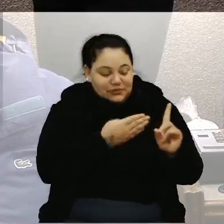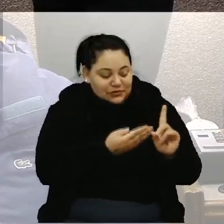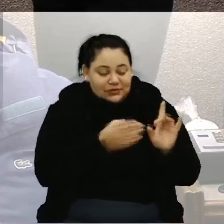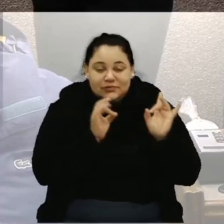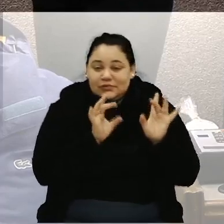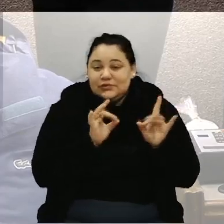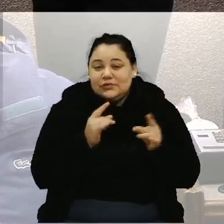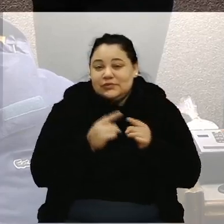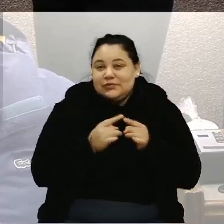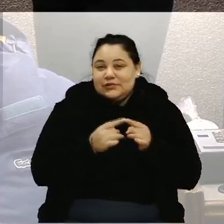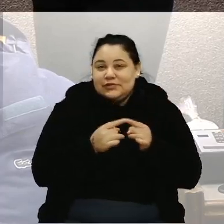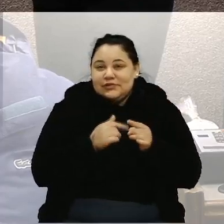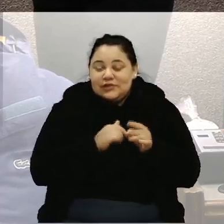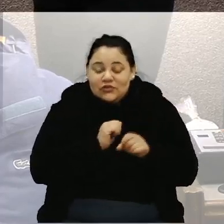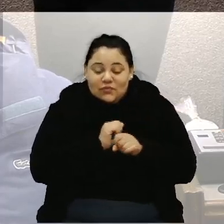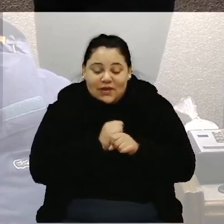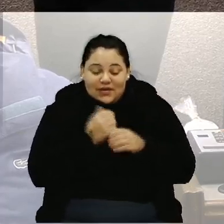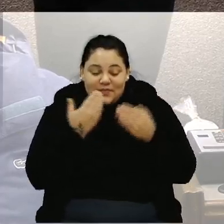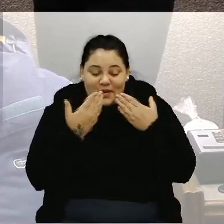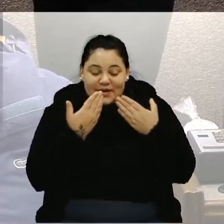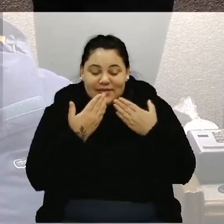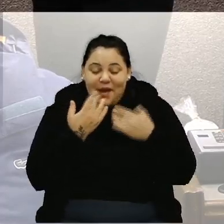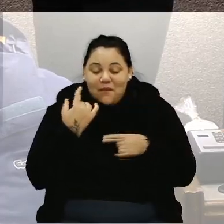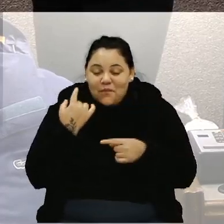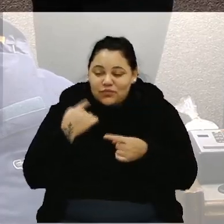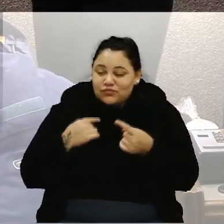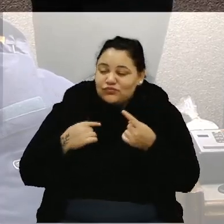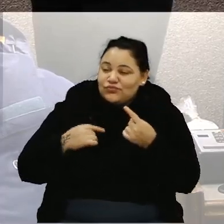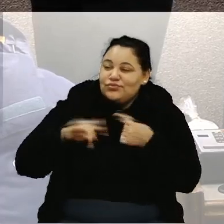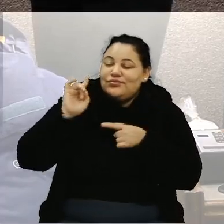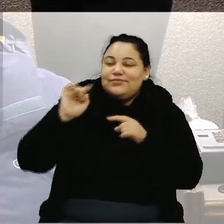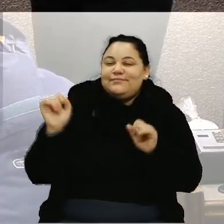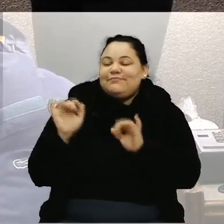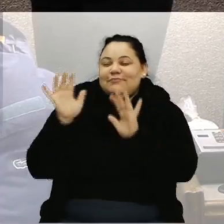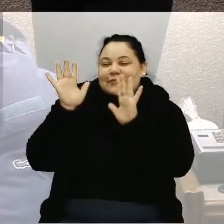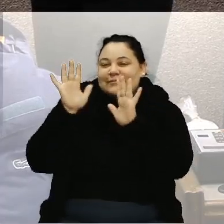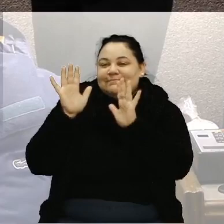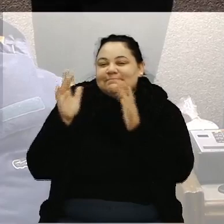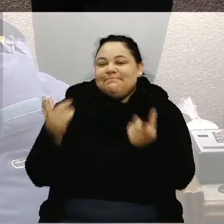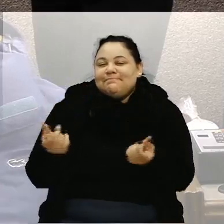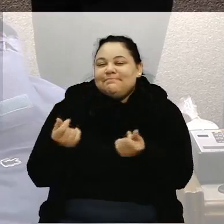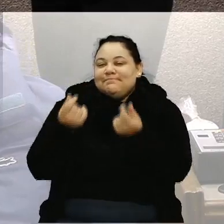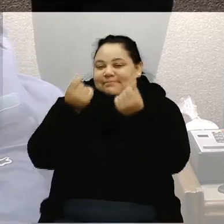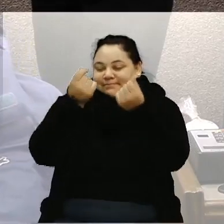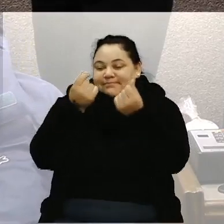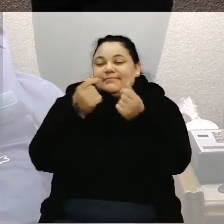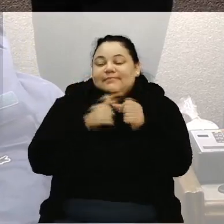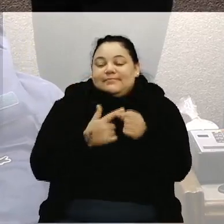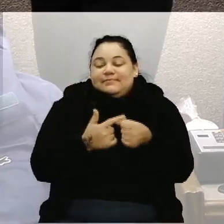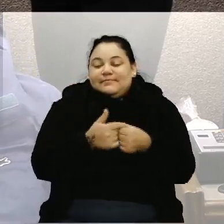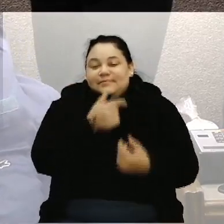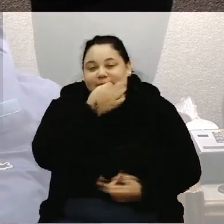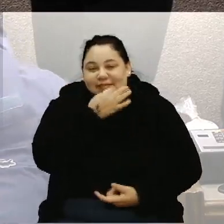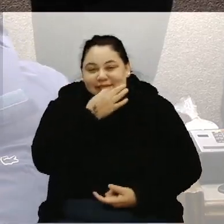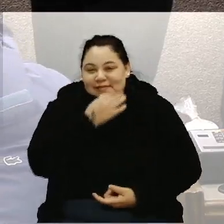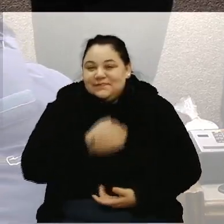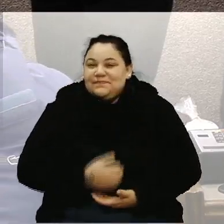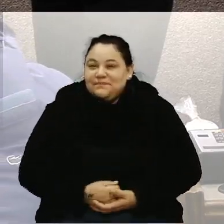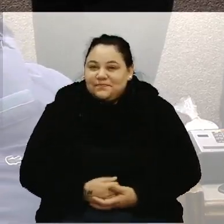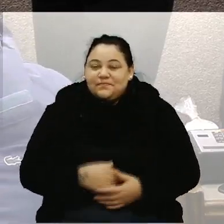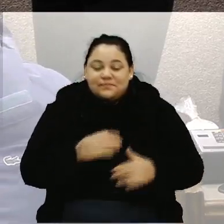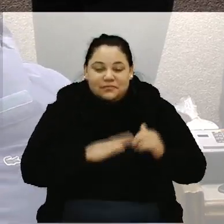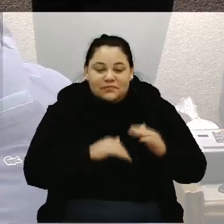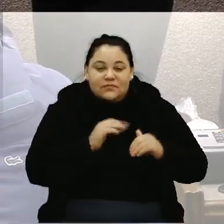a gente para analisar a prosperidade, a riqueza da nossa cidade de Caxias do Sul, ela se construiu em